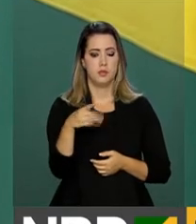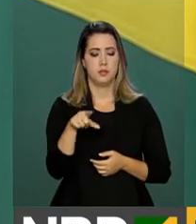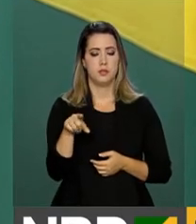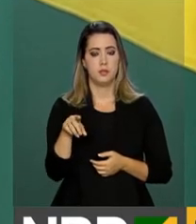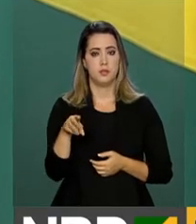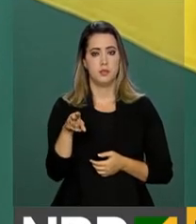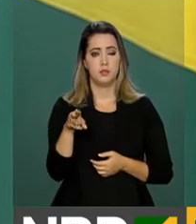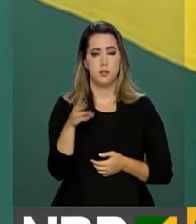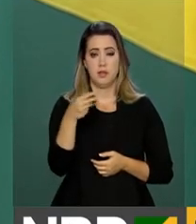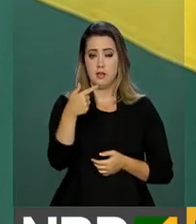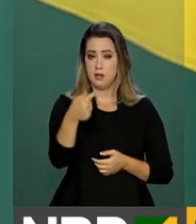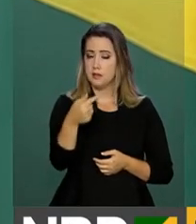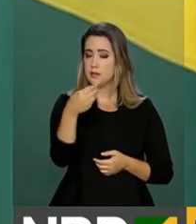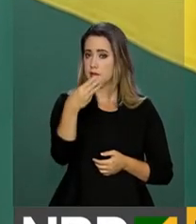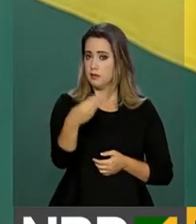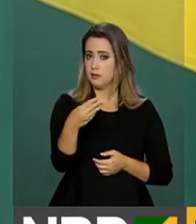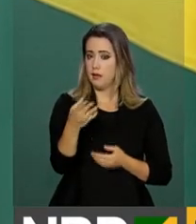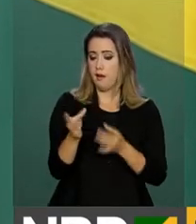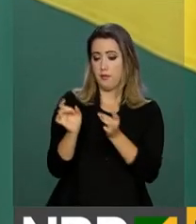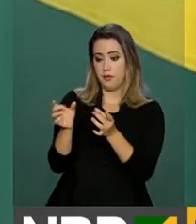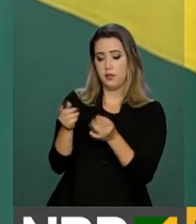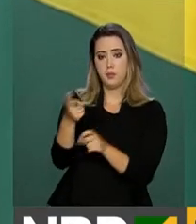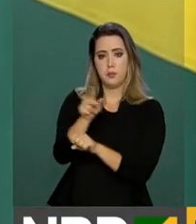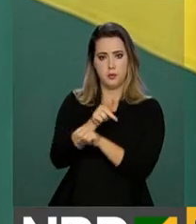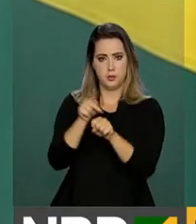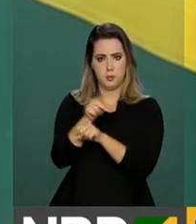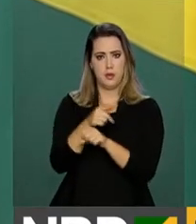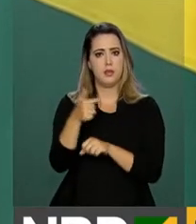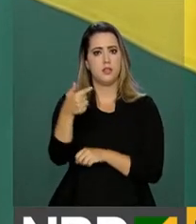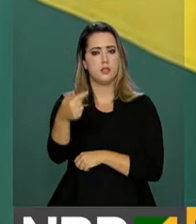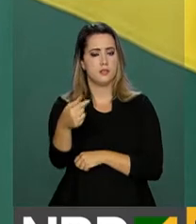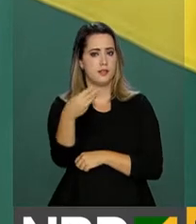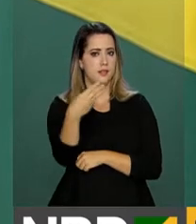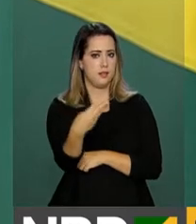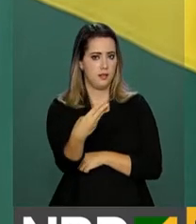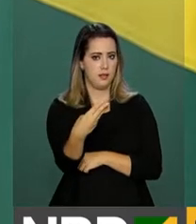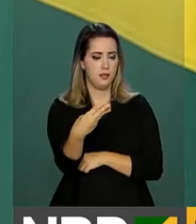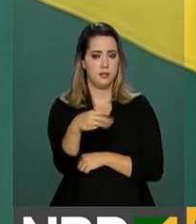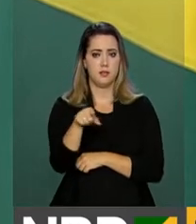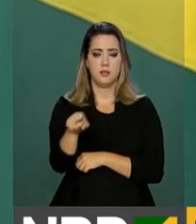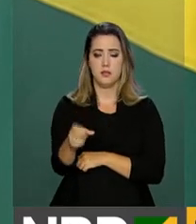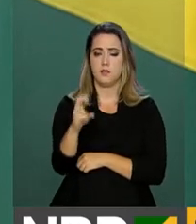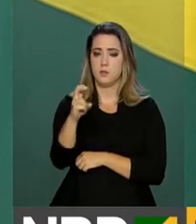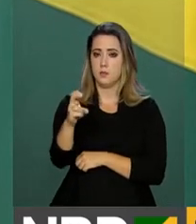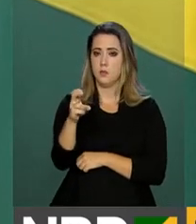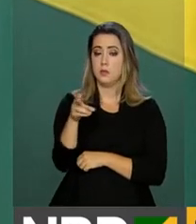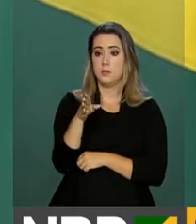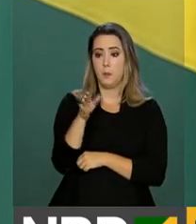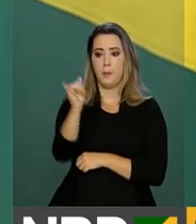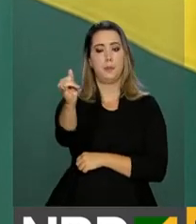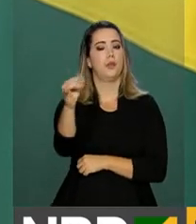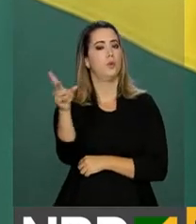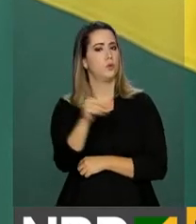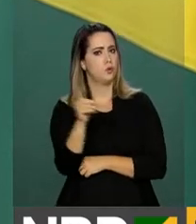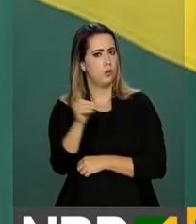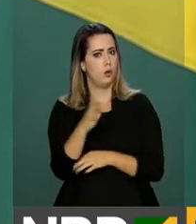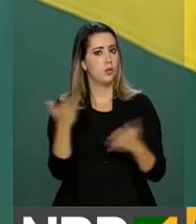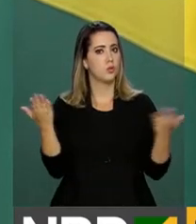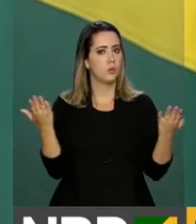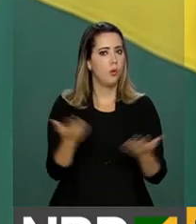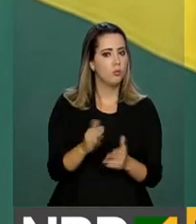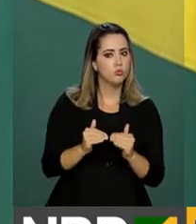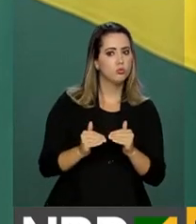meio no acumulado de janeiro a maio de 2016 hoje está em us